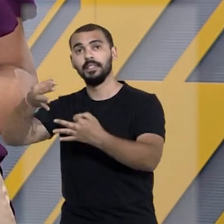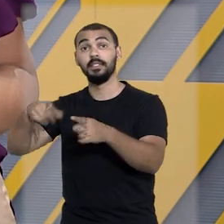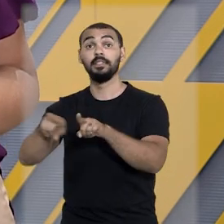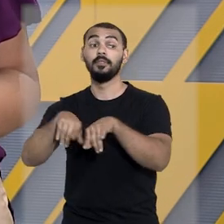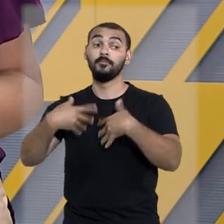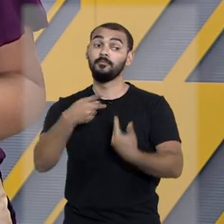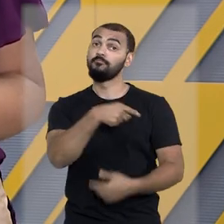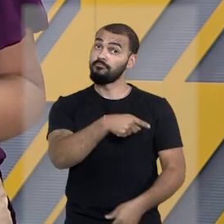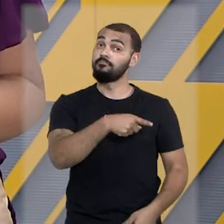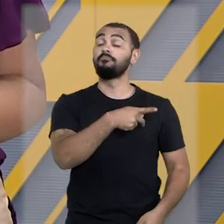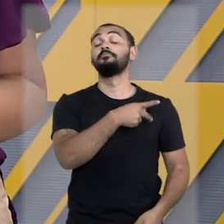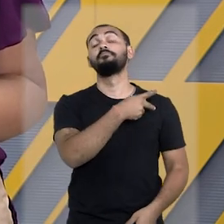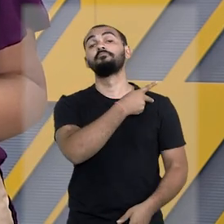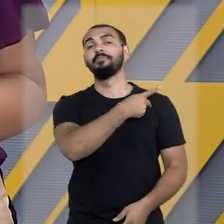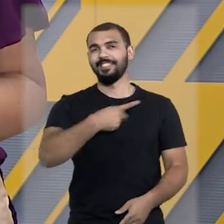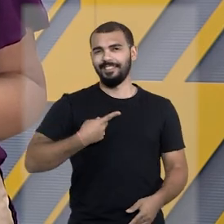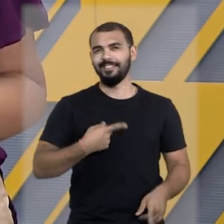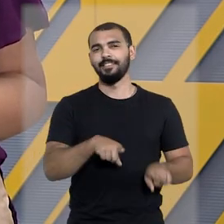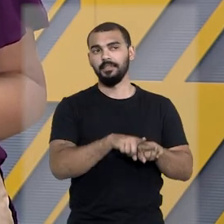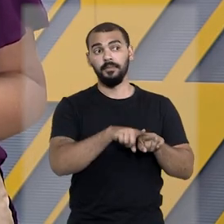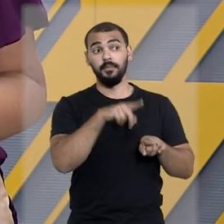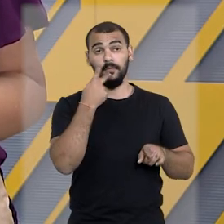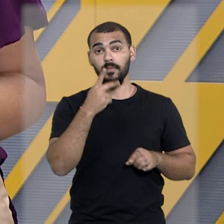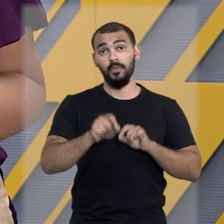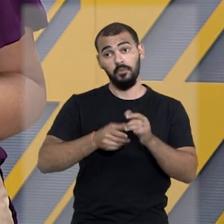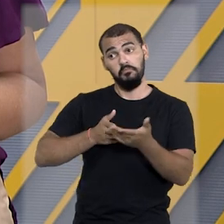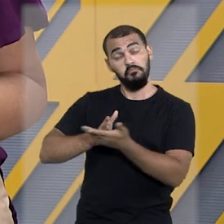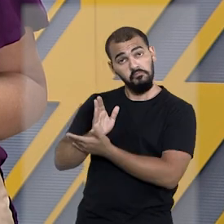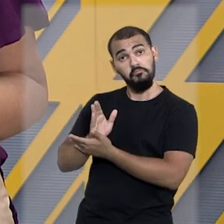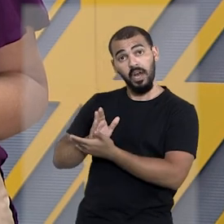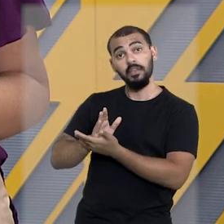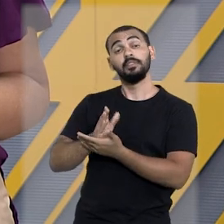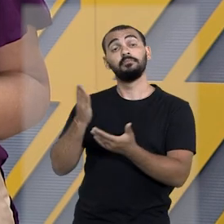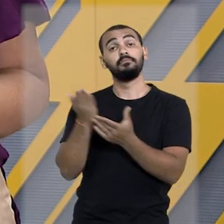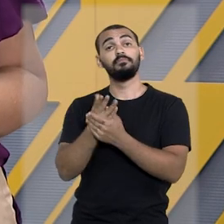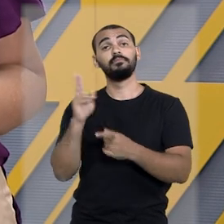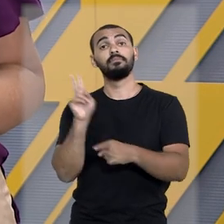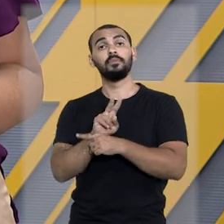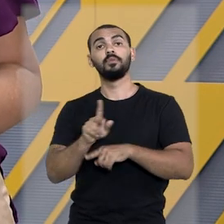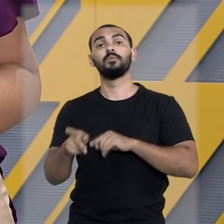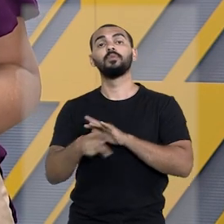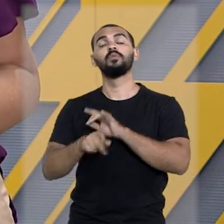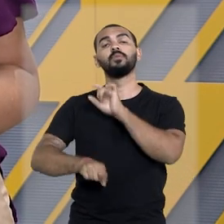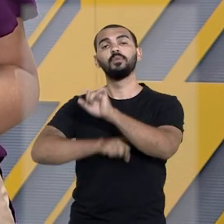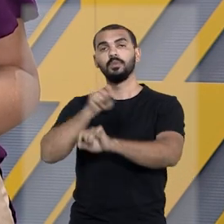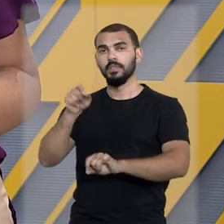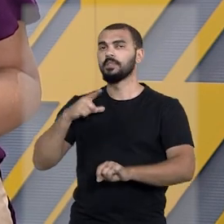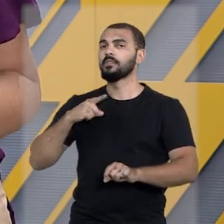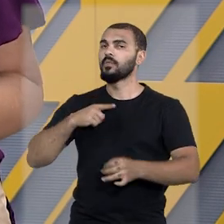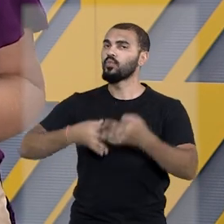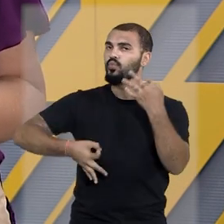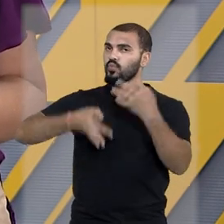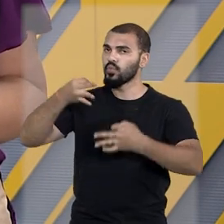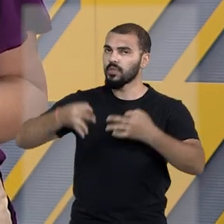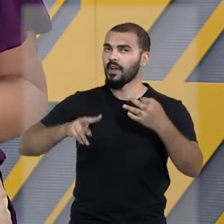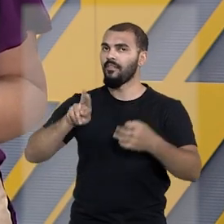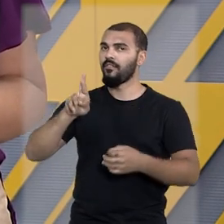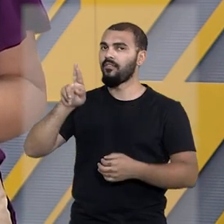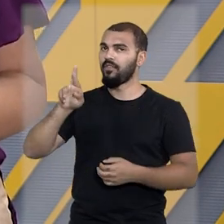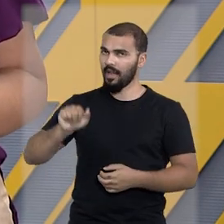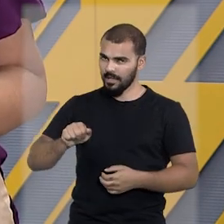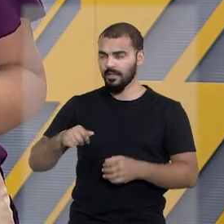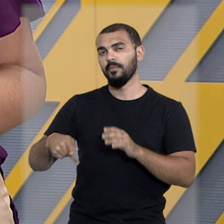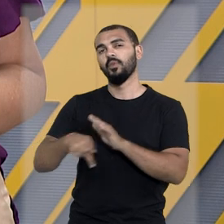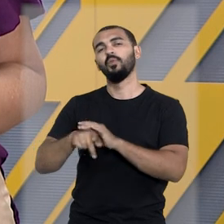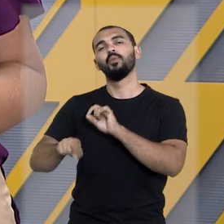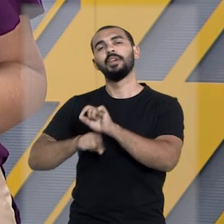da presidência, deferiu liminar para designar em caráter provisório o juízo da Vara de Direito Empresarial, Recuperação de